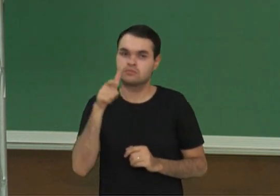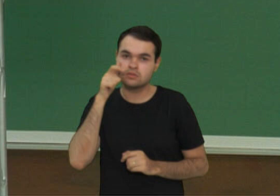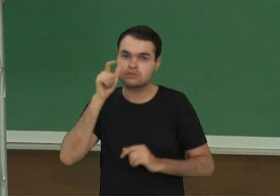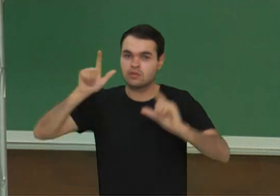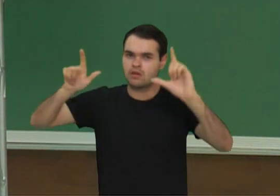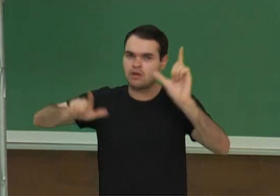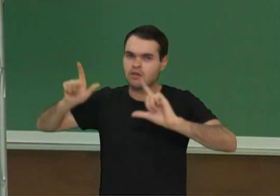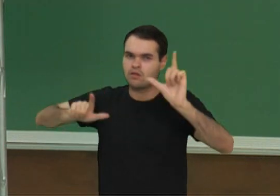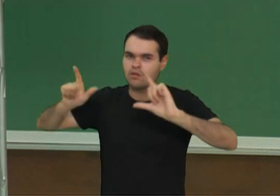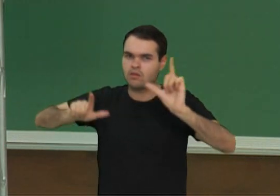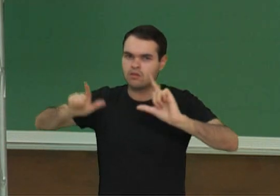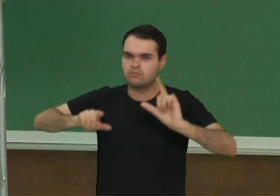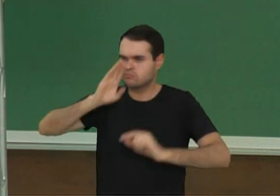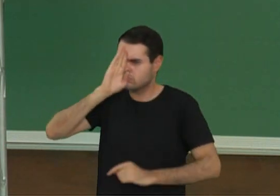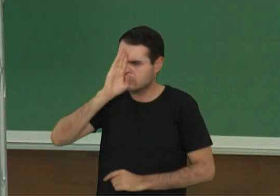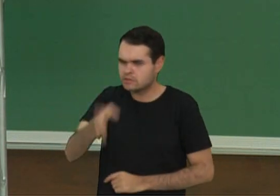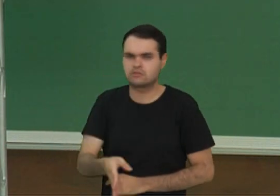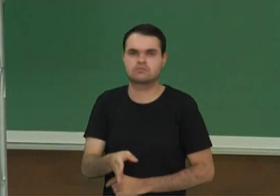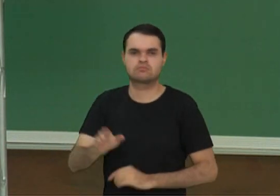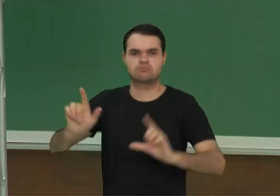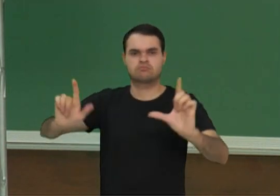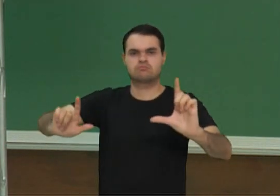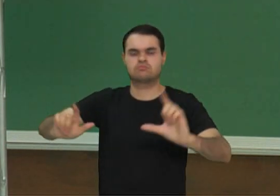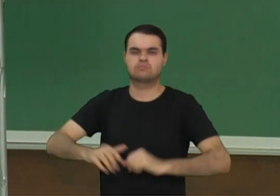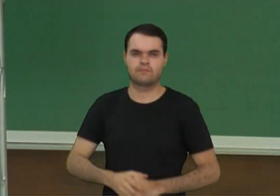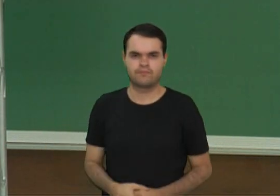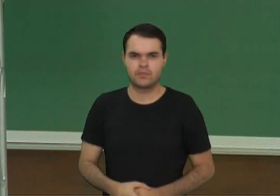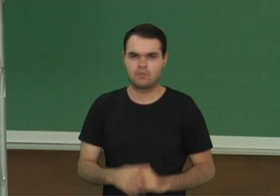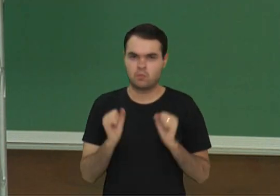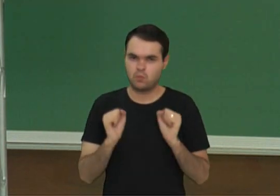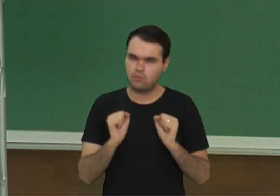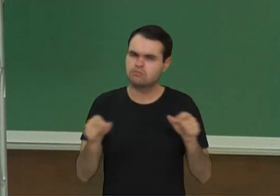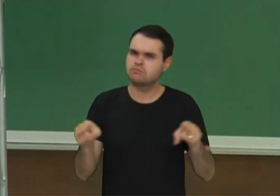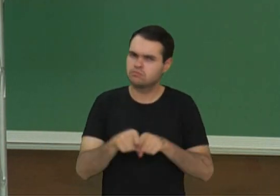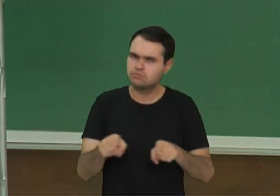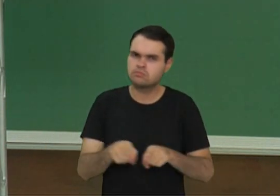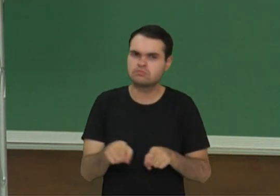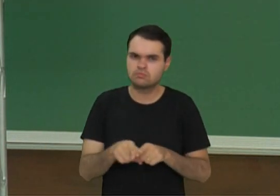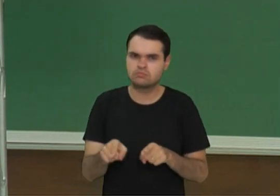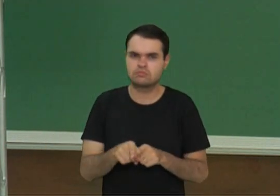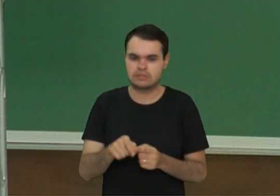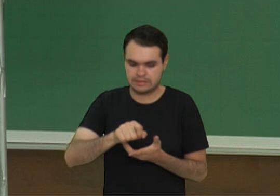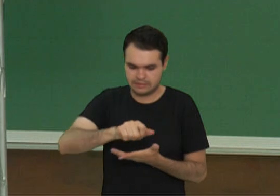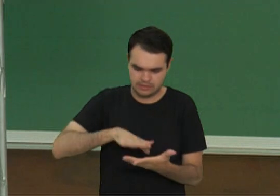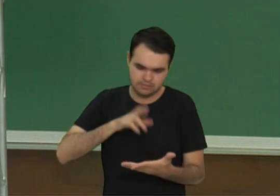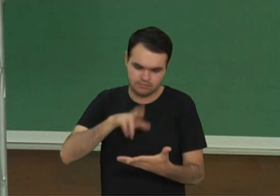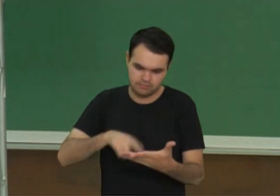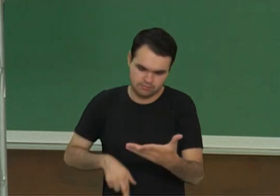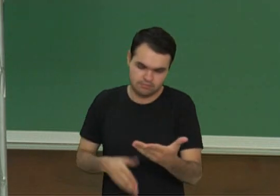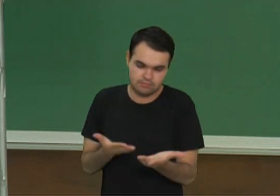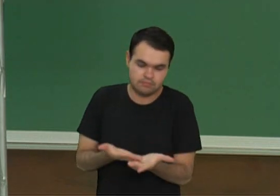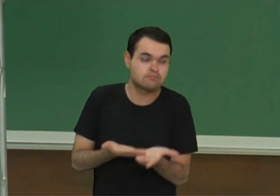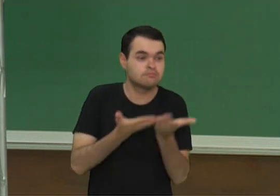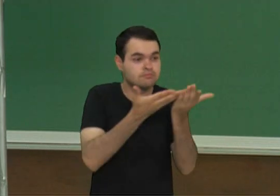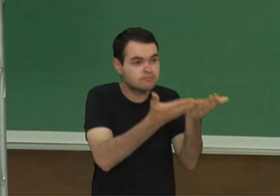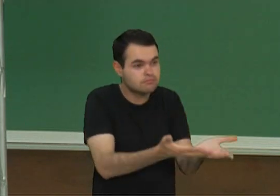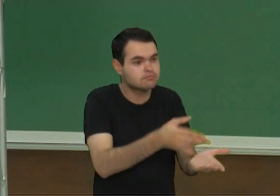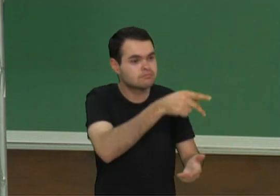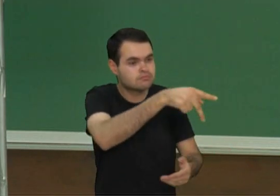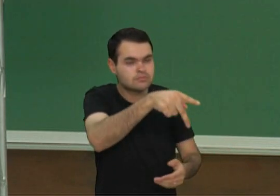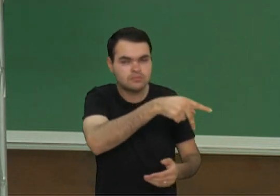assistindo essa aula única e exclusivamente pela televisão, que você possa também encaminhar essa atividade para que o seu professor ou professora